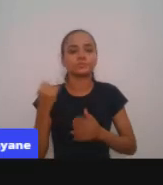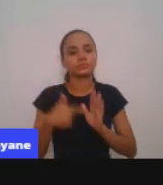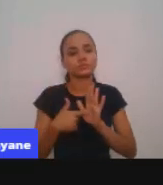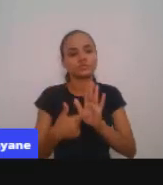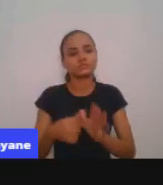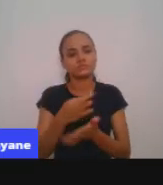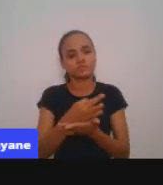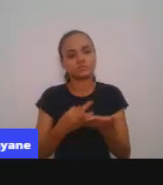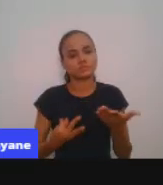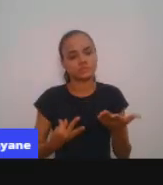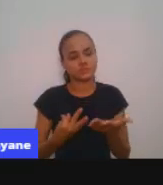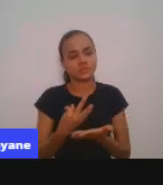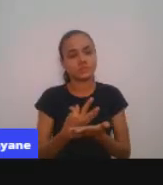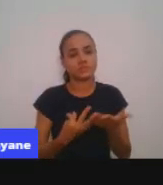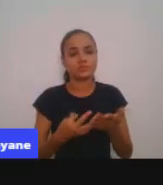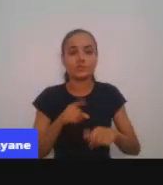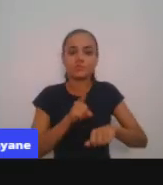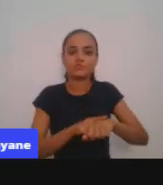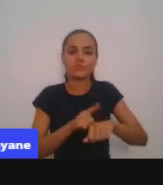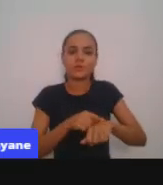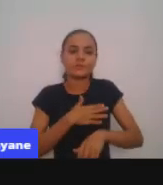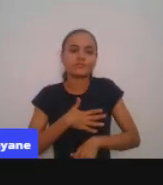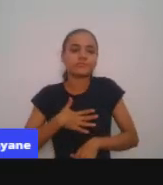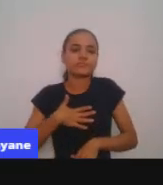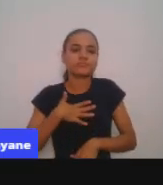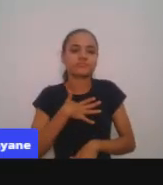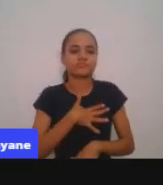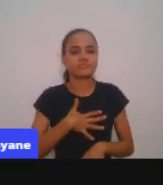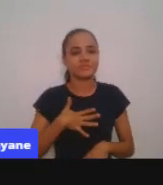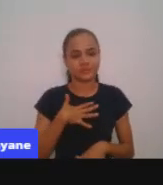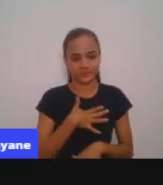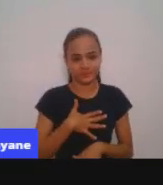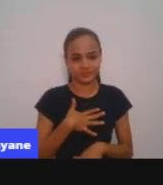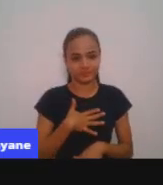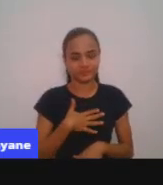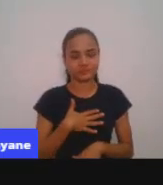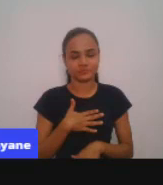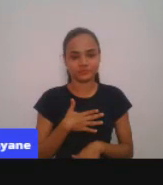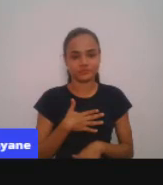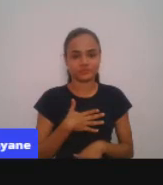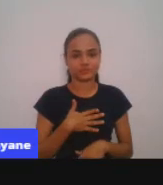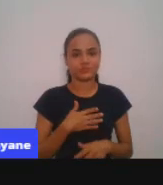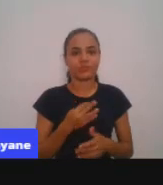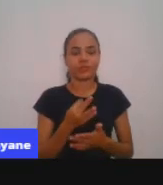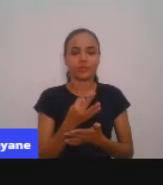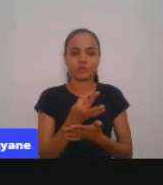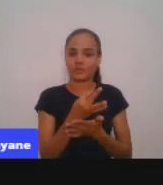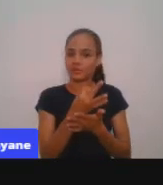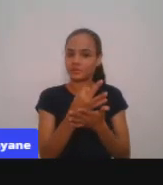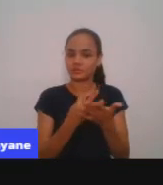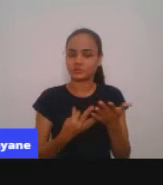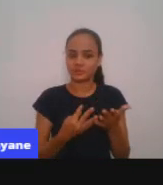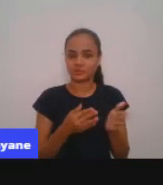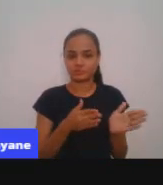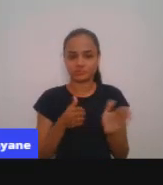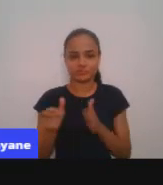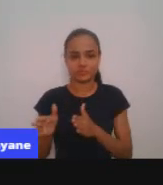gente ter um momento prazeroso. O texto, por favor, abertura, pode passar.